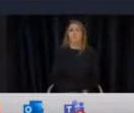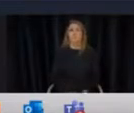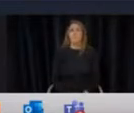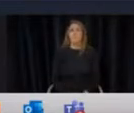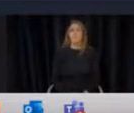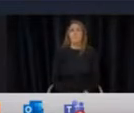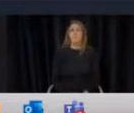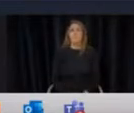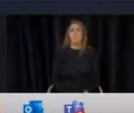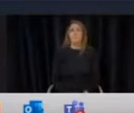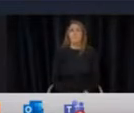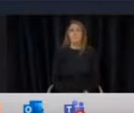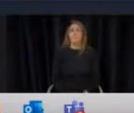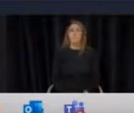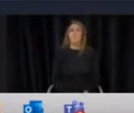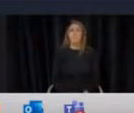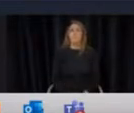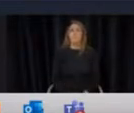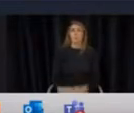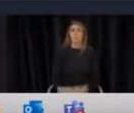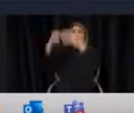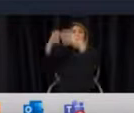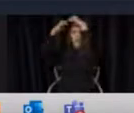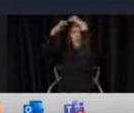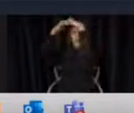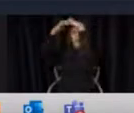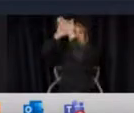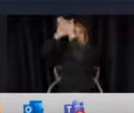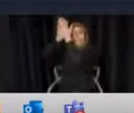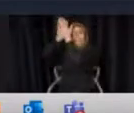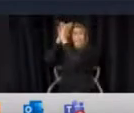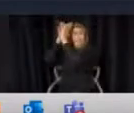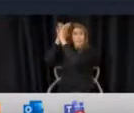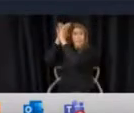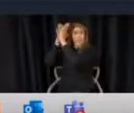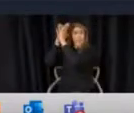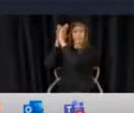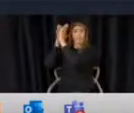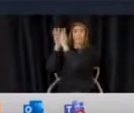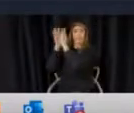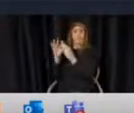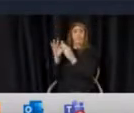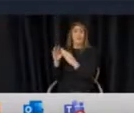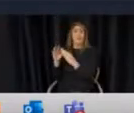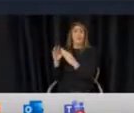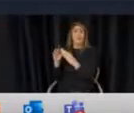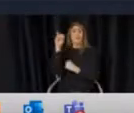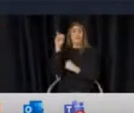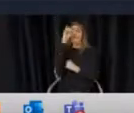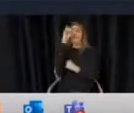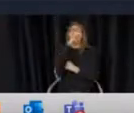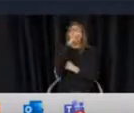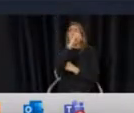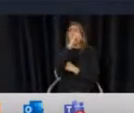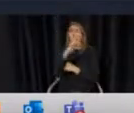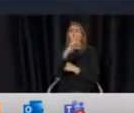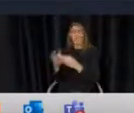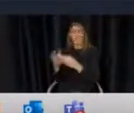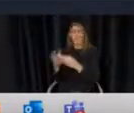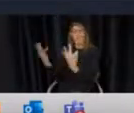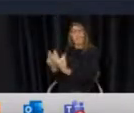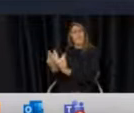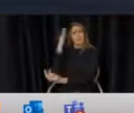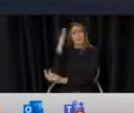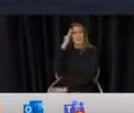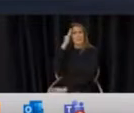A morte encefálica é um pouco mais complexa para a família entender do que a parada do coração. Parada do coração, o